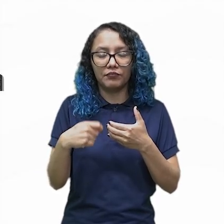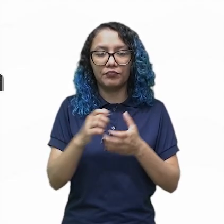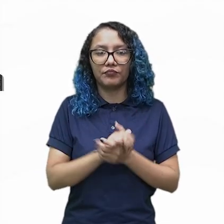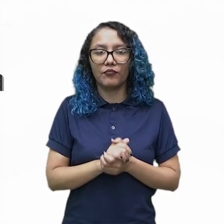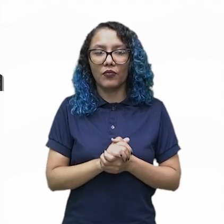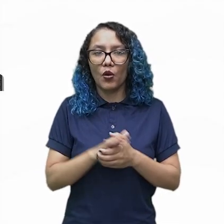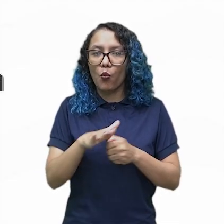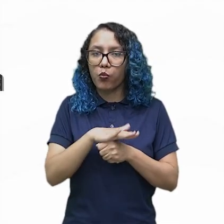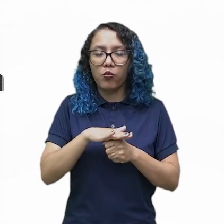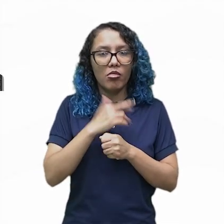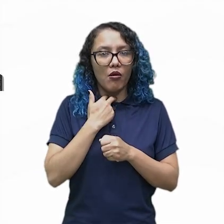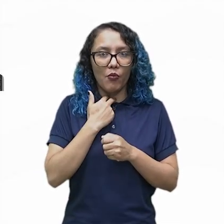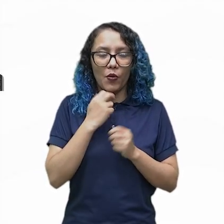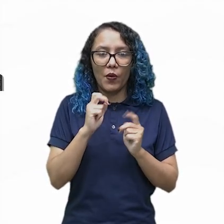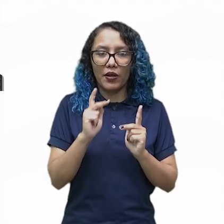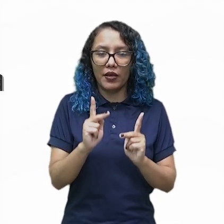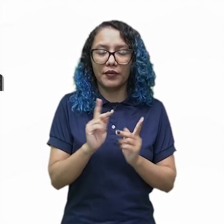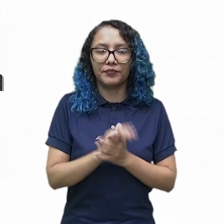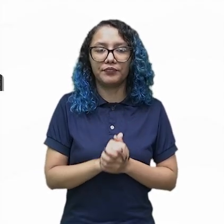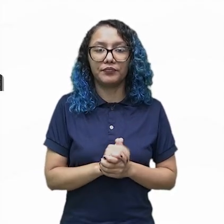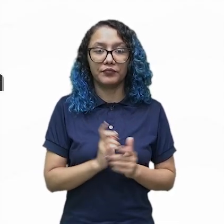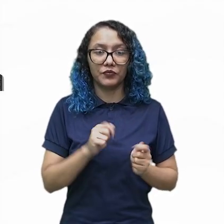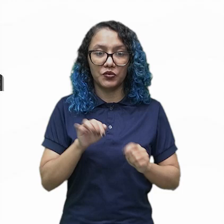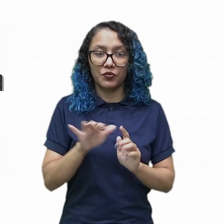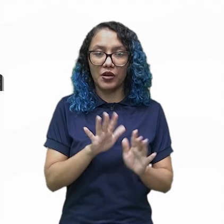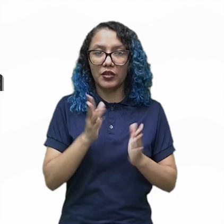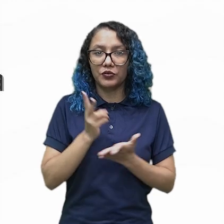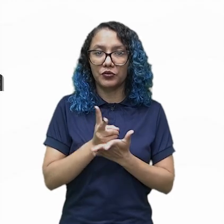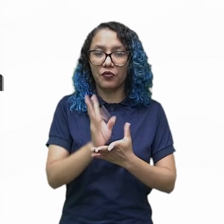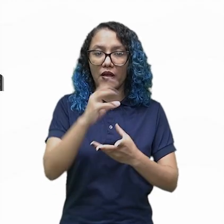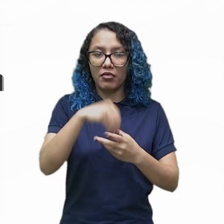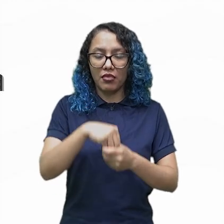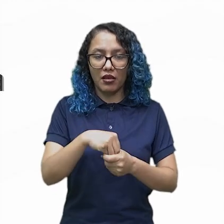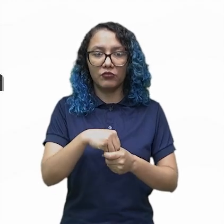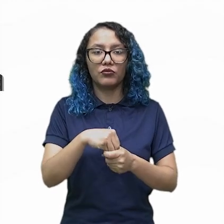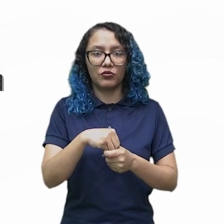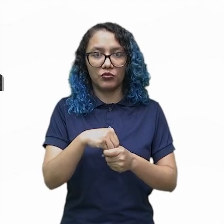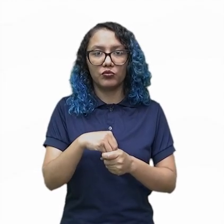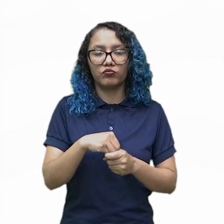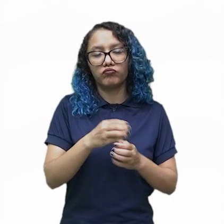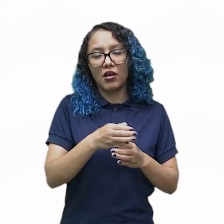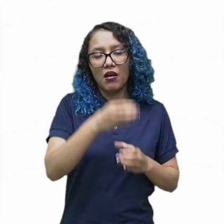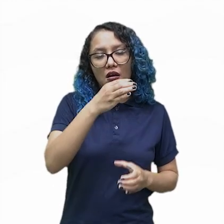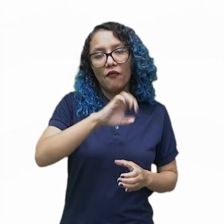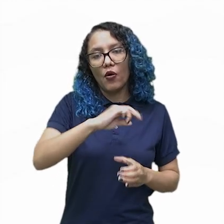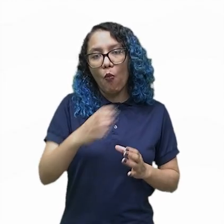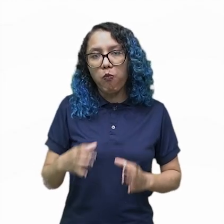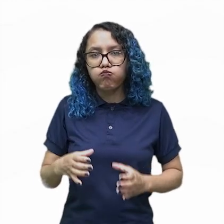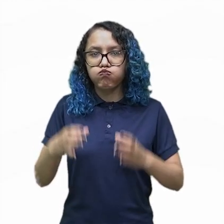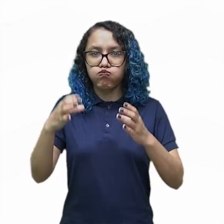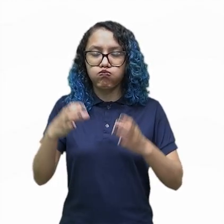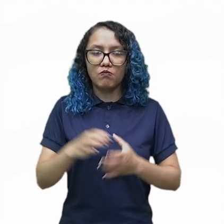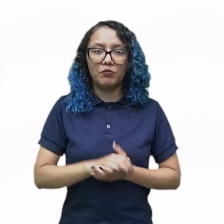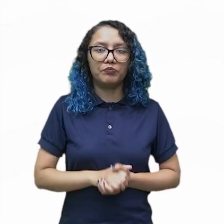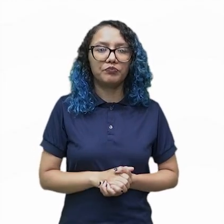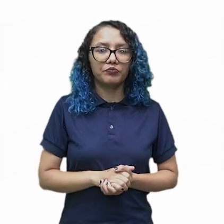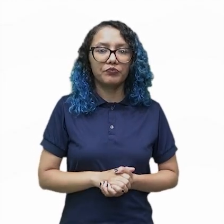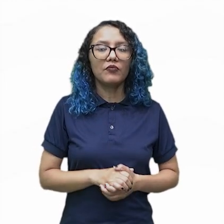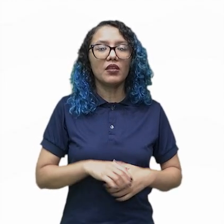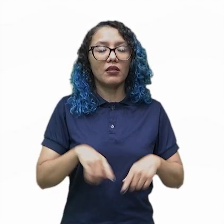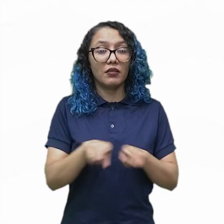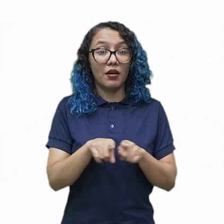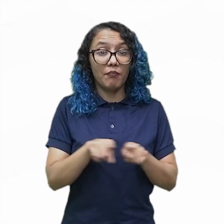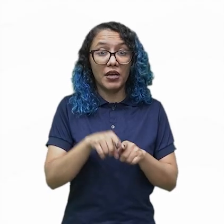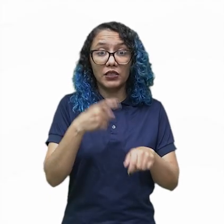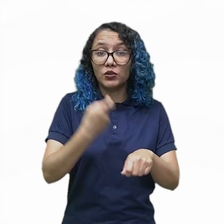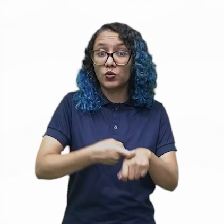ali, reservados e preservados dentro dos galões ou das garrafas. Aí nós temos ainda reagentes